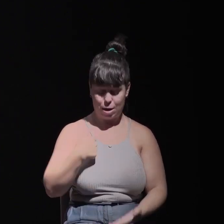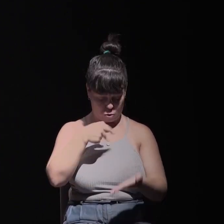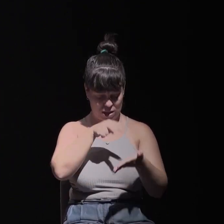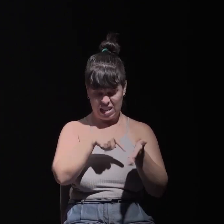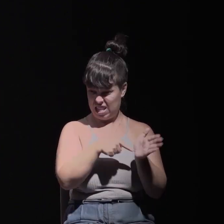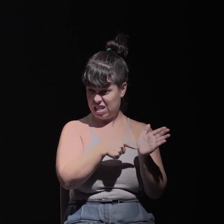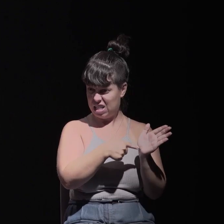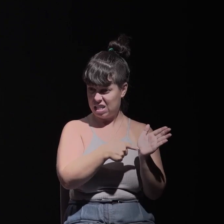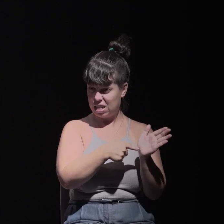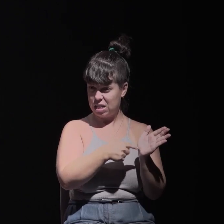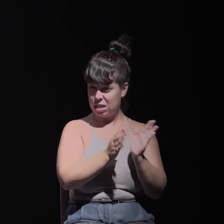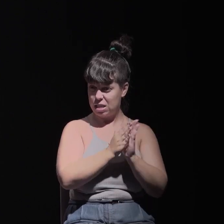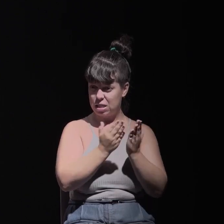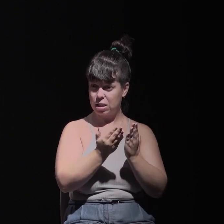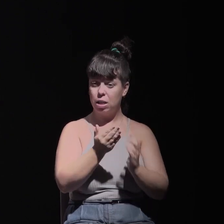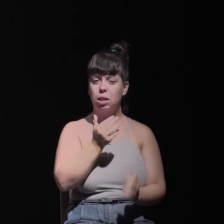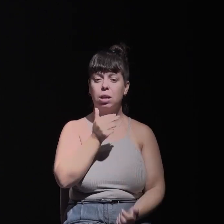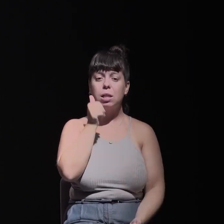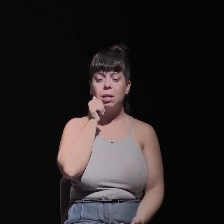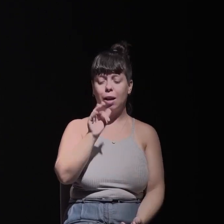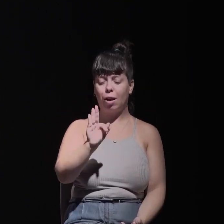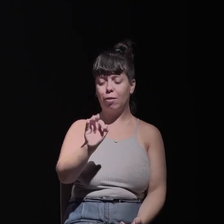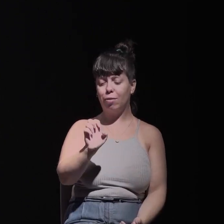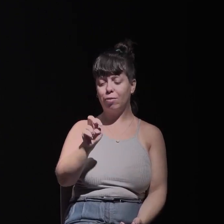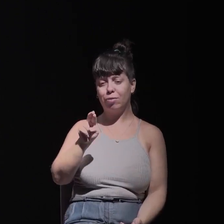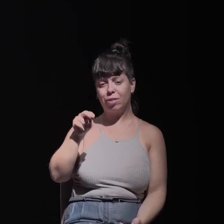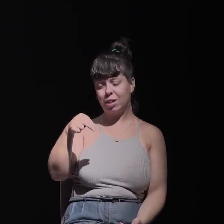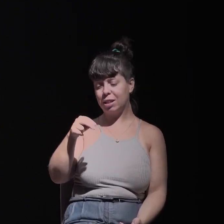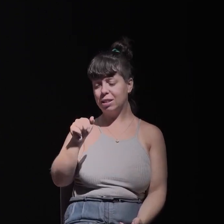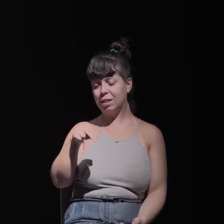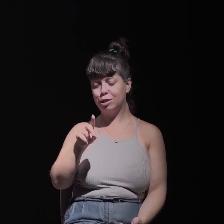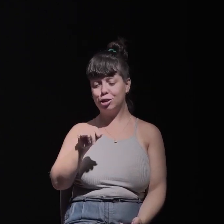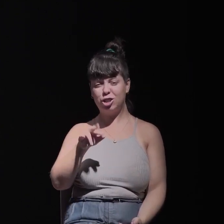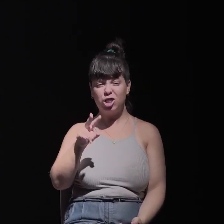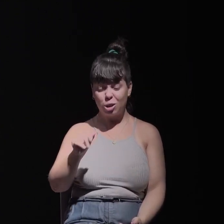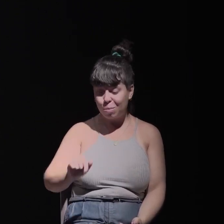aqui, a Fernandinha, pequena ainda,